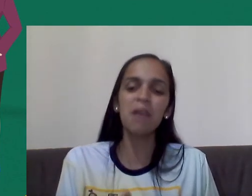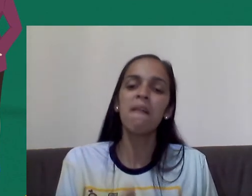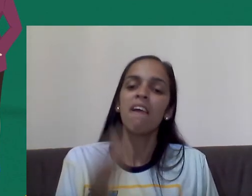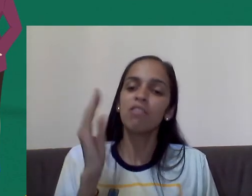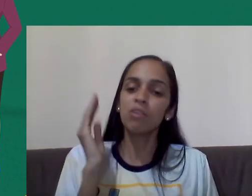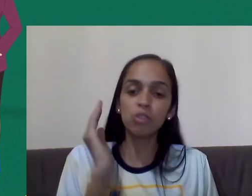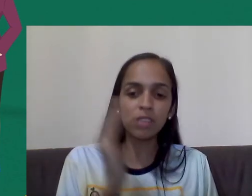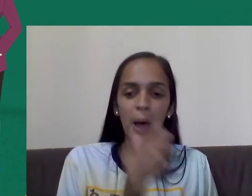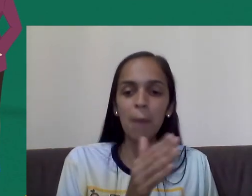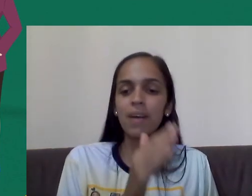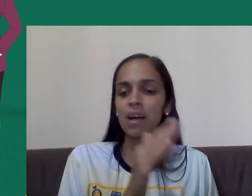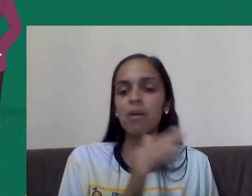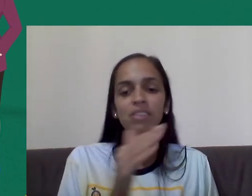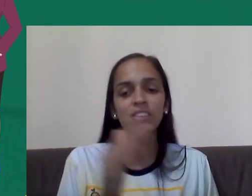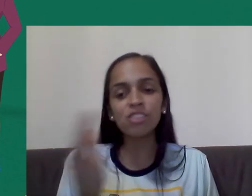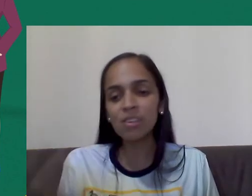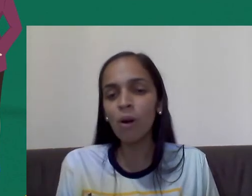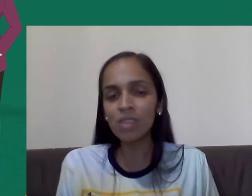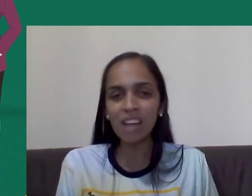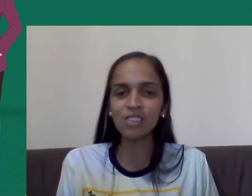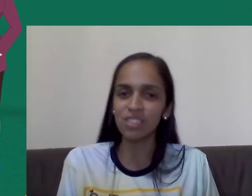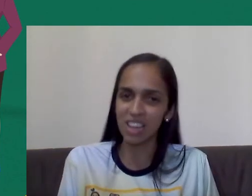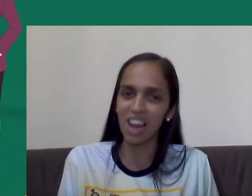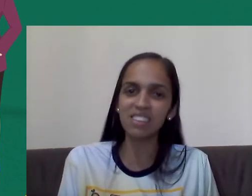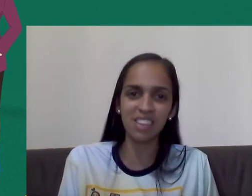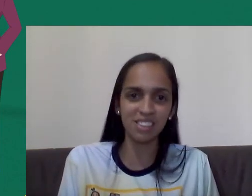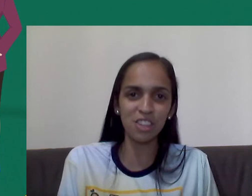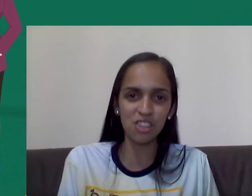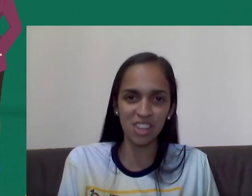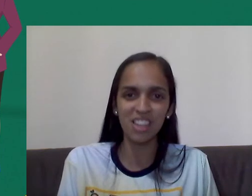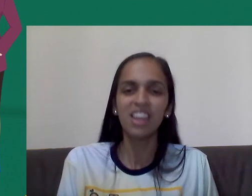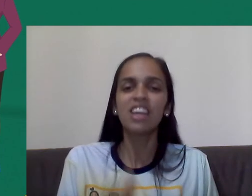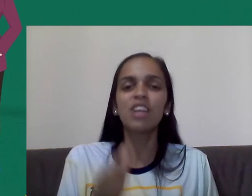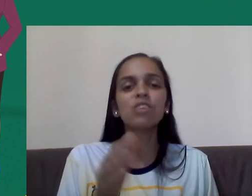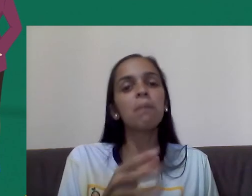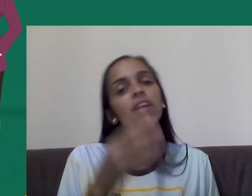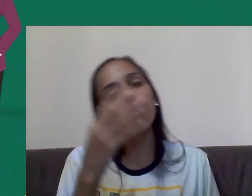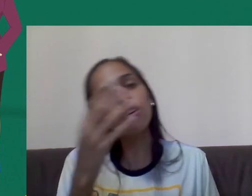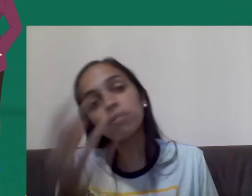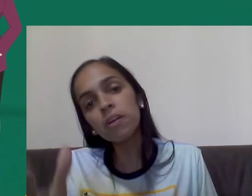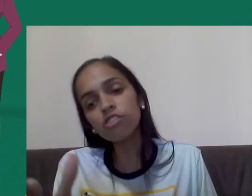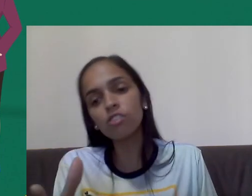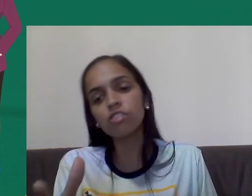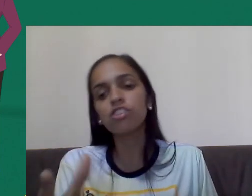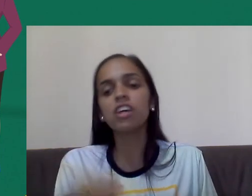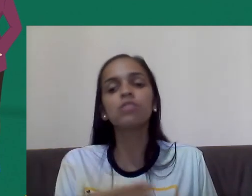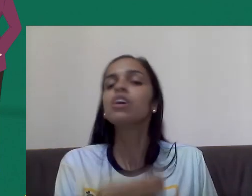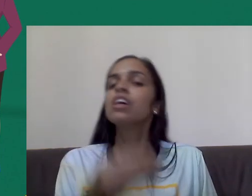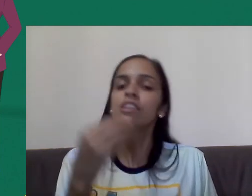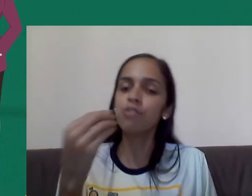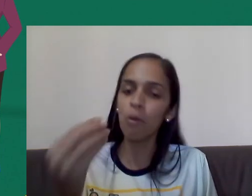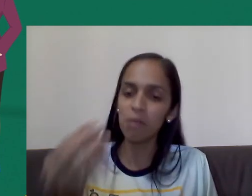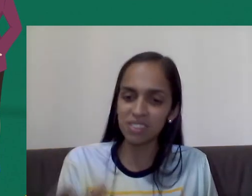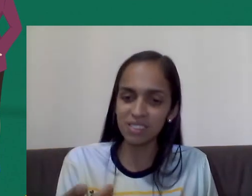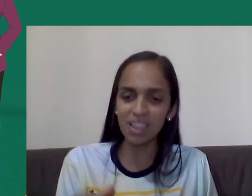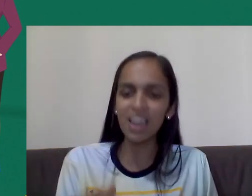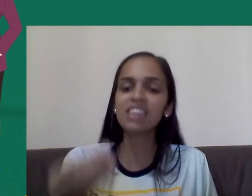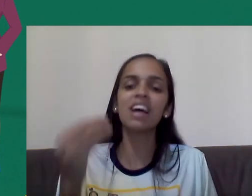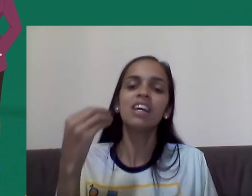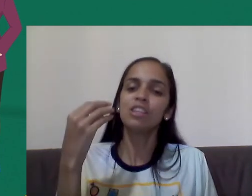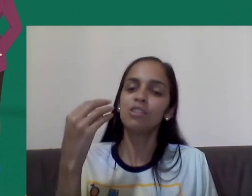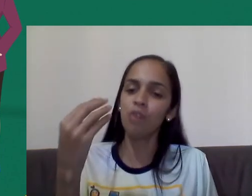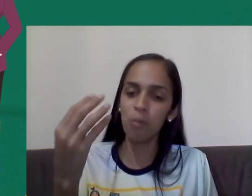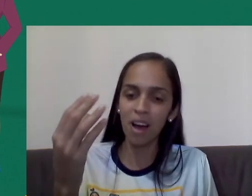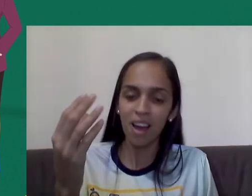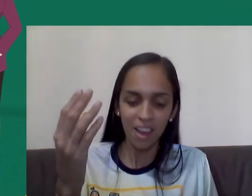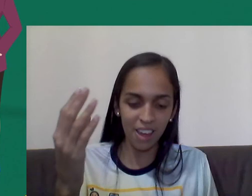né? Vamos lutar para acabar com essas desigualdades sociais que existem e lutar pelos nossos direitos de forma certa,